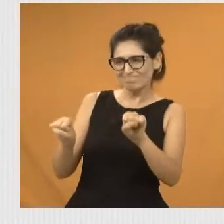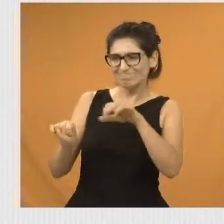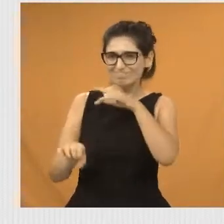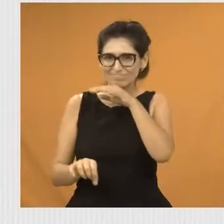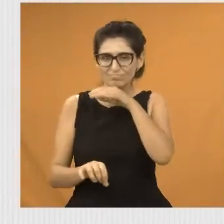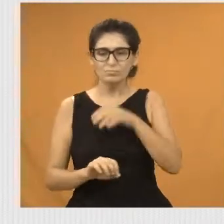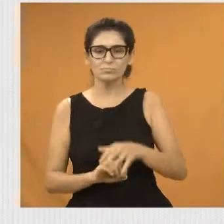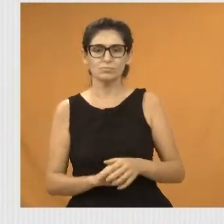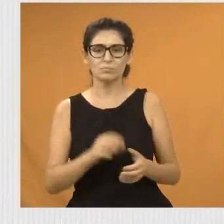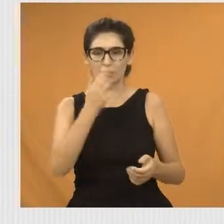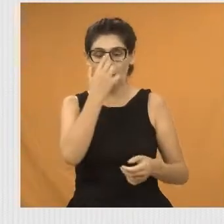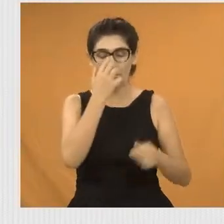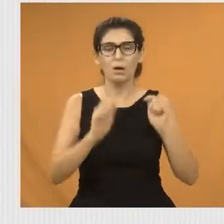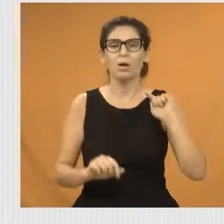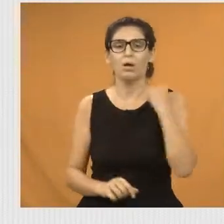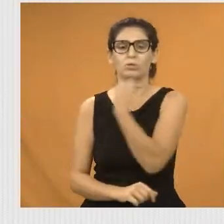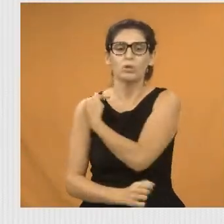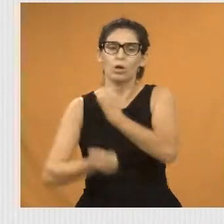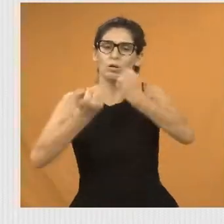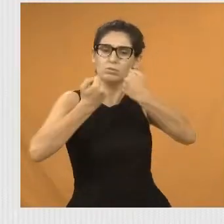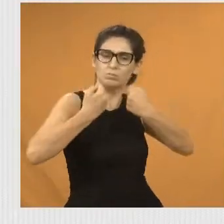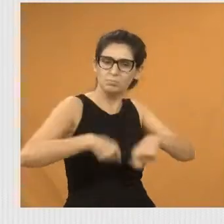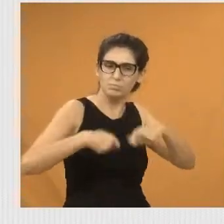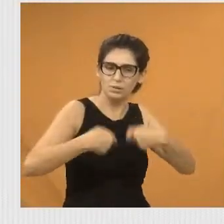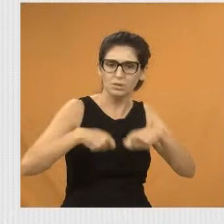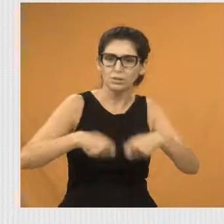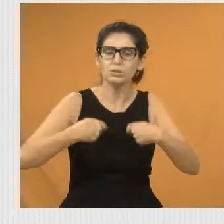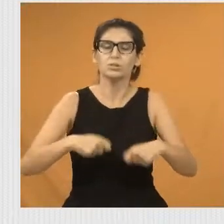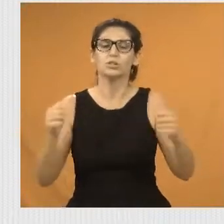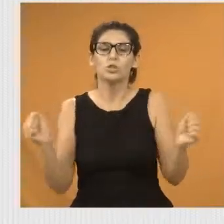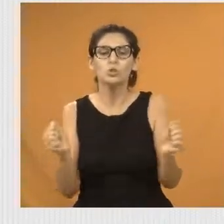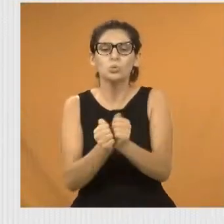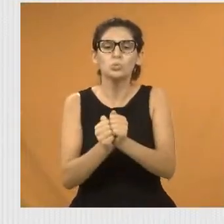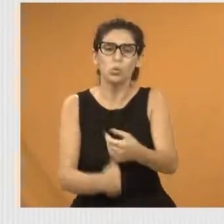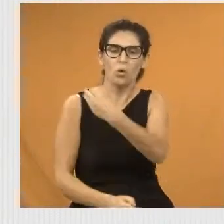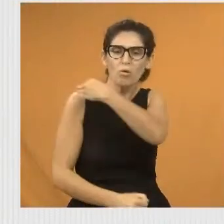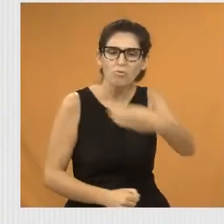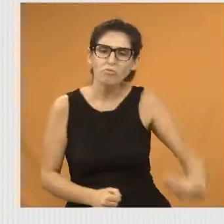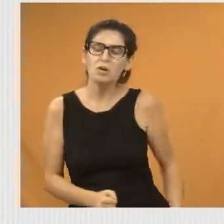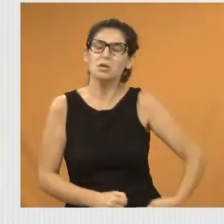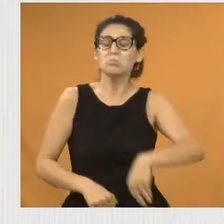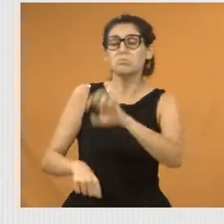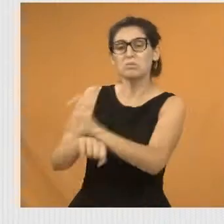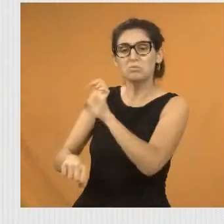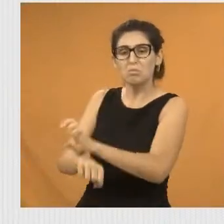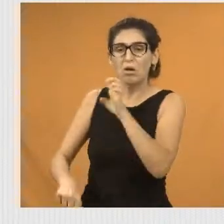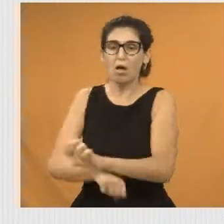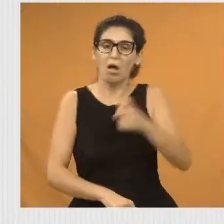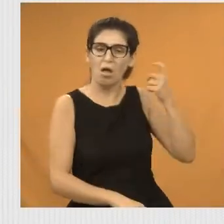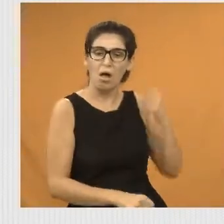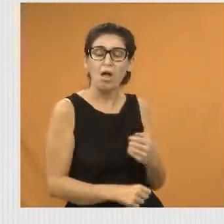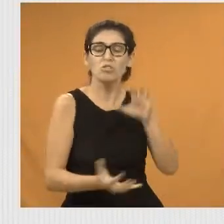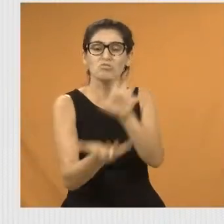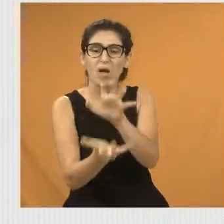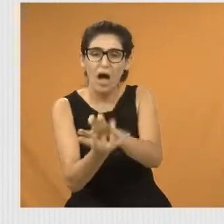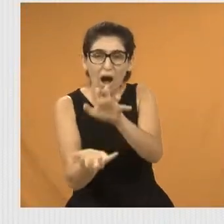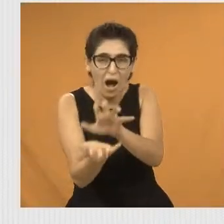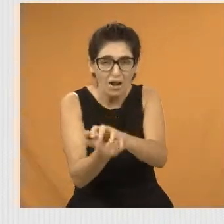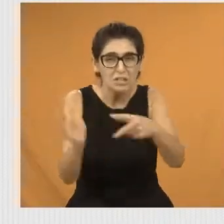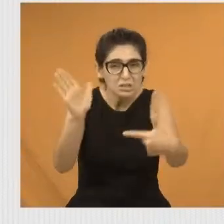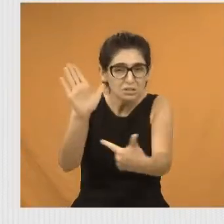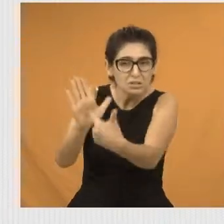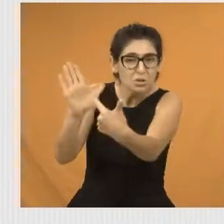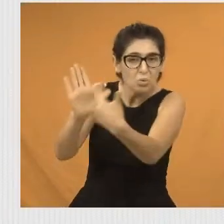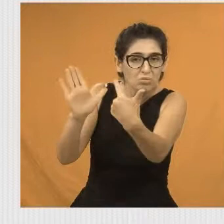E a gente precisa muito da ajuda do governo do estado para a nossa cidade. Por muitos meses do ano, Jacareí é a segunda